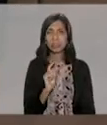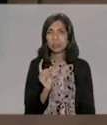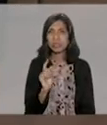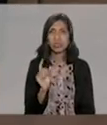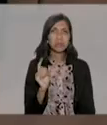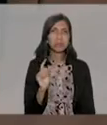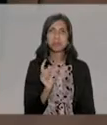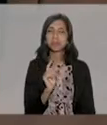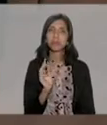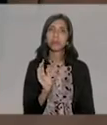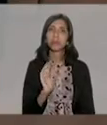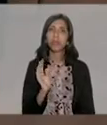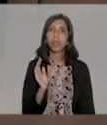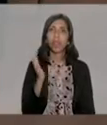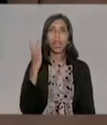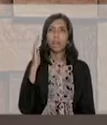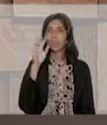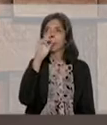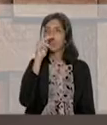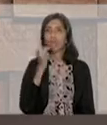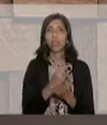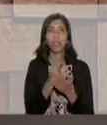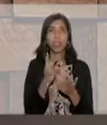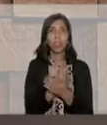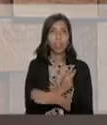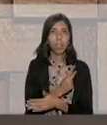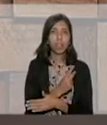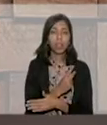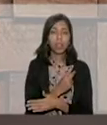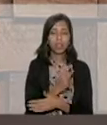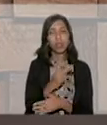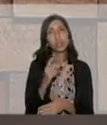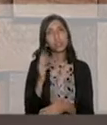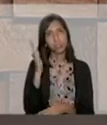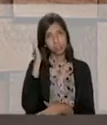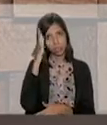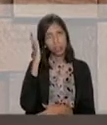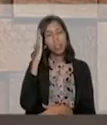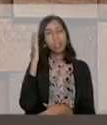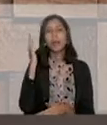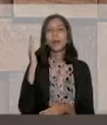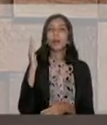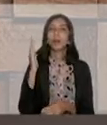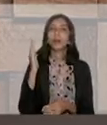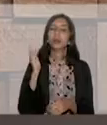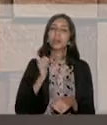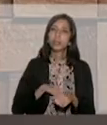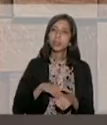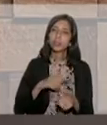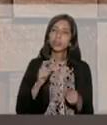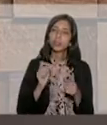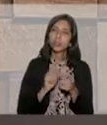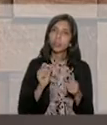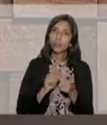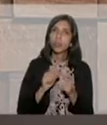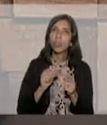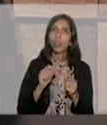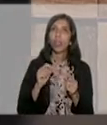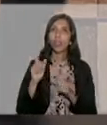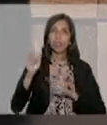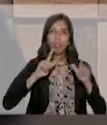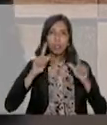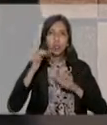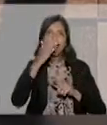errar? De jeito nenhum. Eu acho que errar inclusive, é super... Claro que na hora que você...